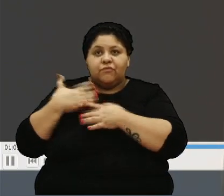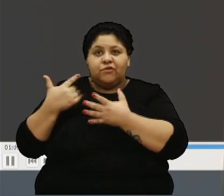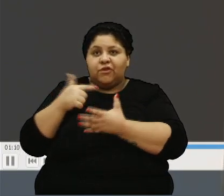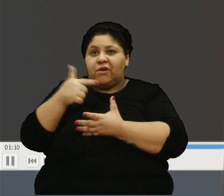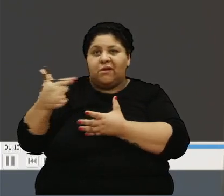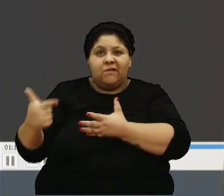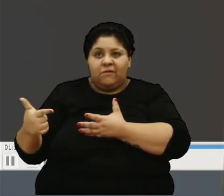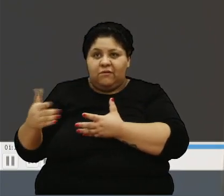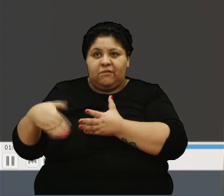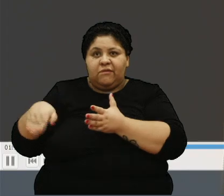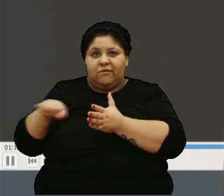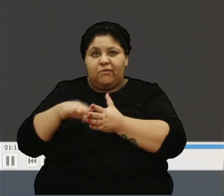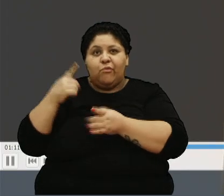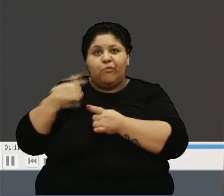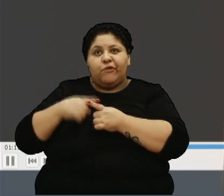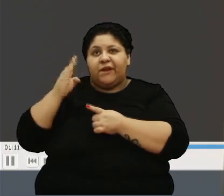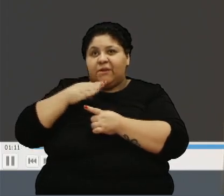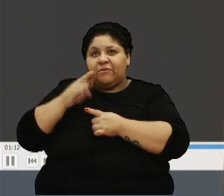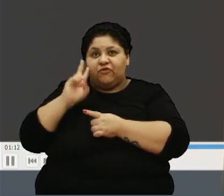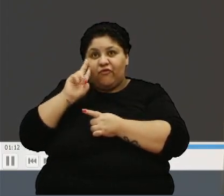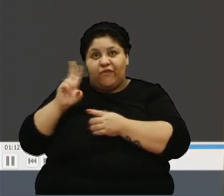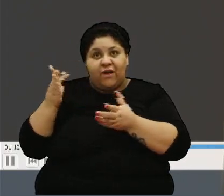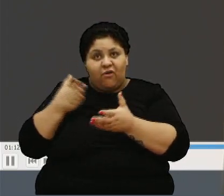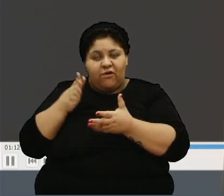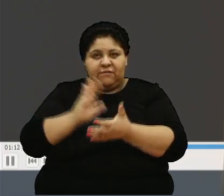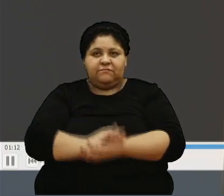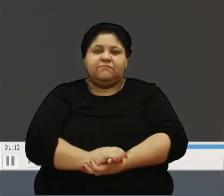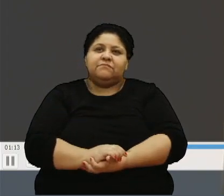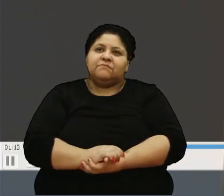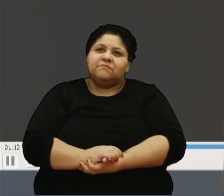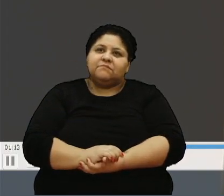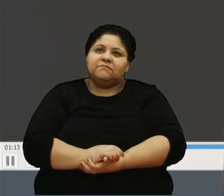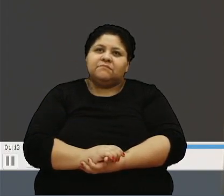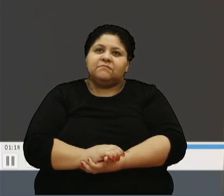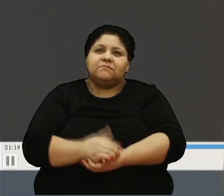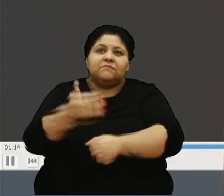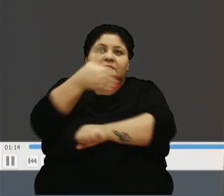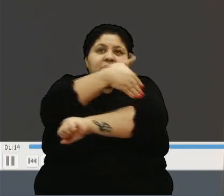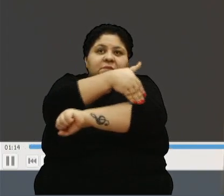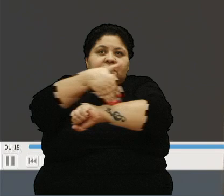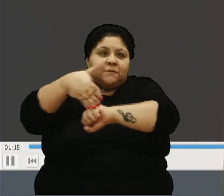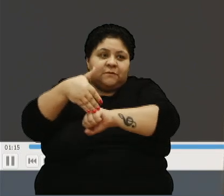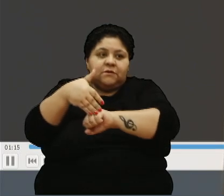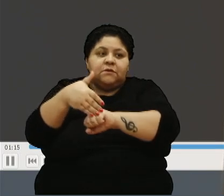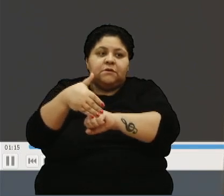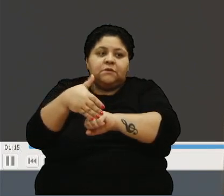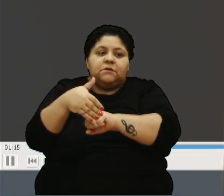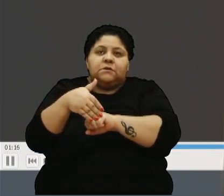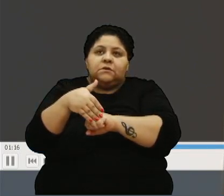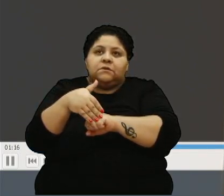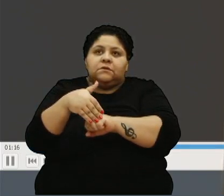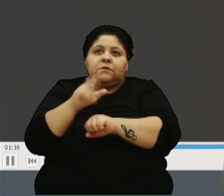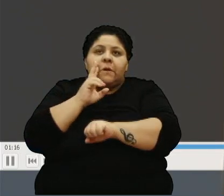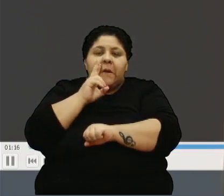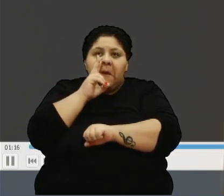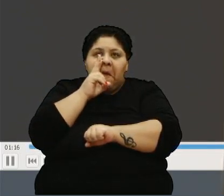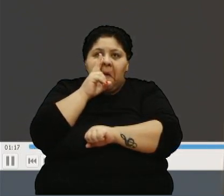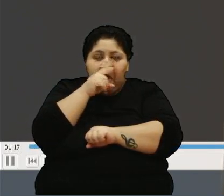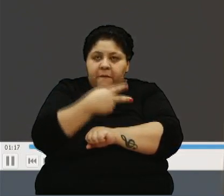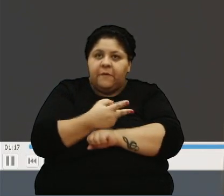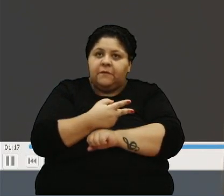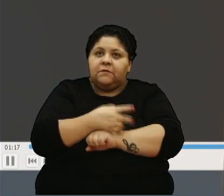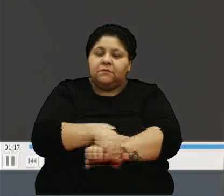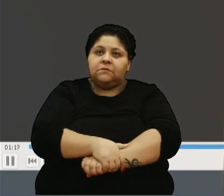ganhei multa, né? Porque foi rapidinho, vamos ver agora. As ruas, Rei Peppers, 18 do Fortes e Andrade Neves.